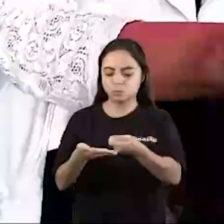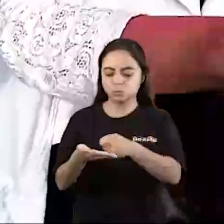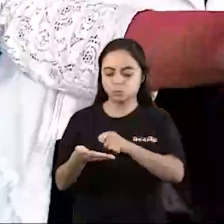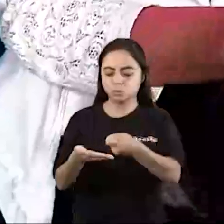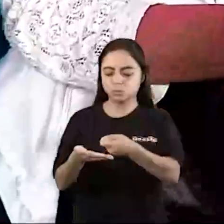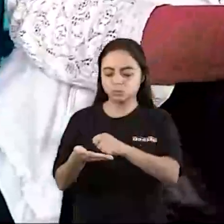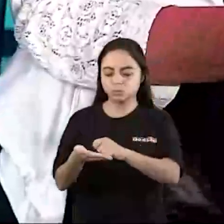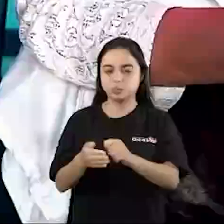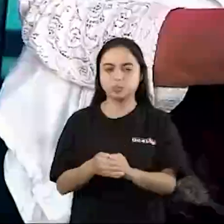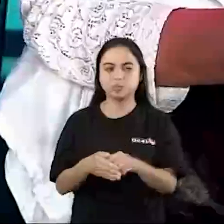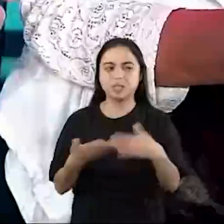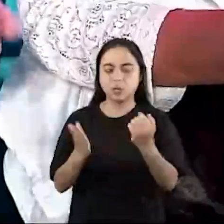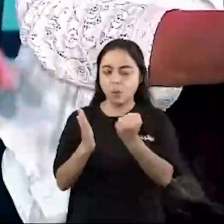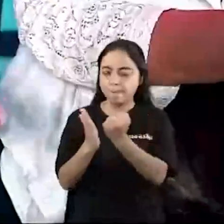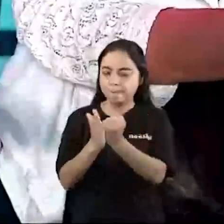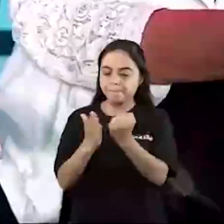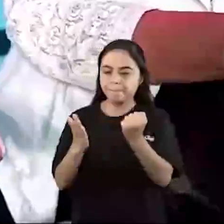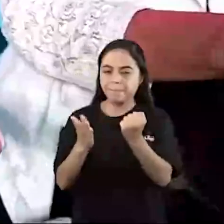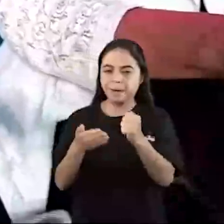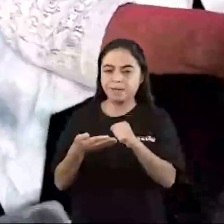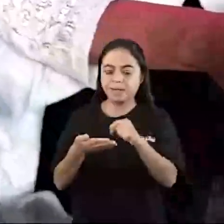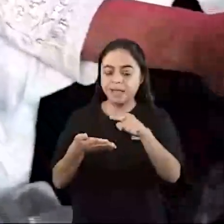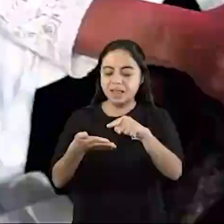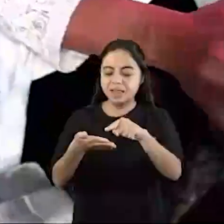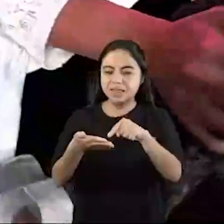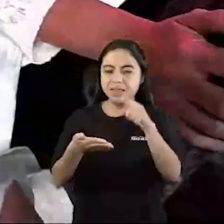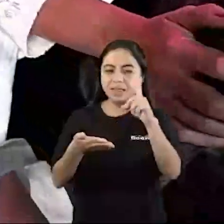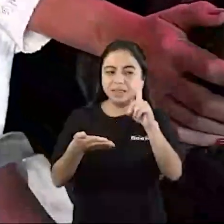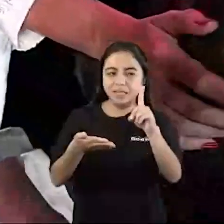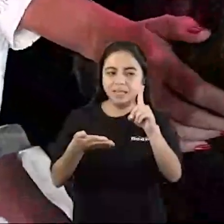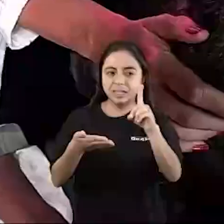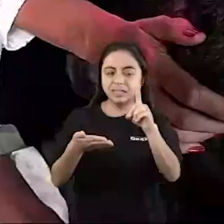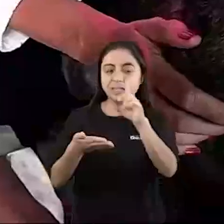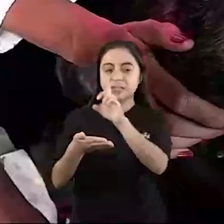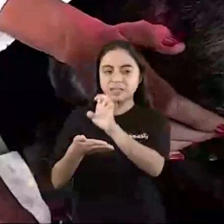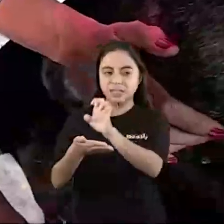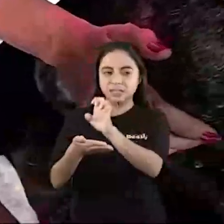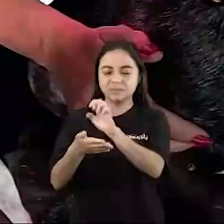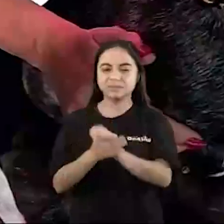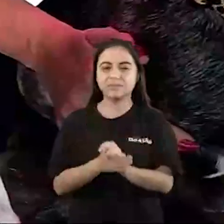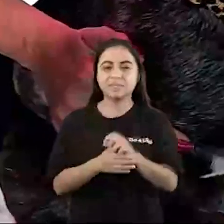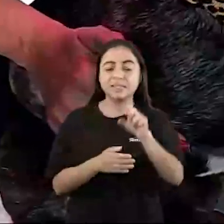E aqui, ó, a gente marca com o próprio cerumen D e E.